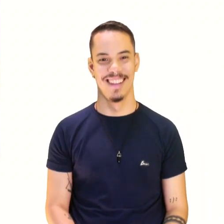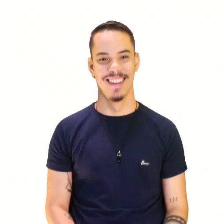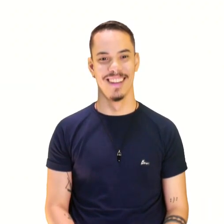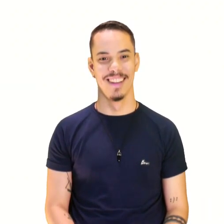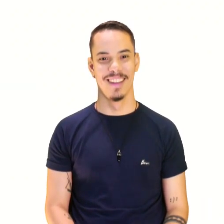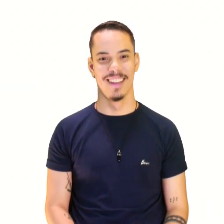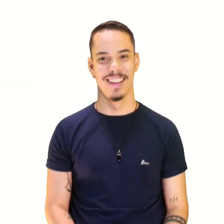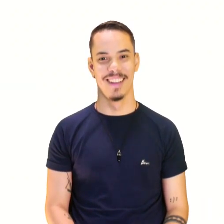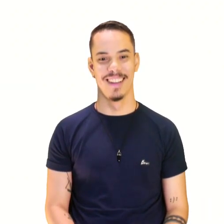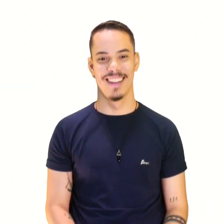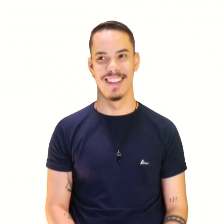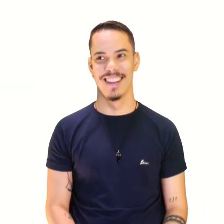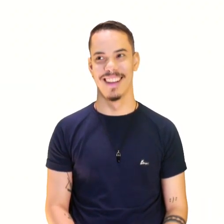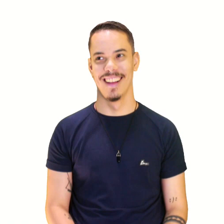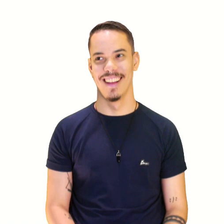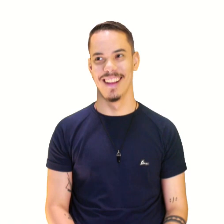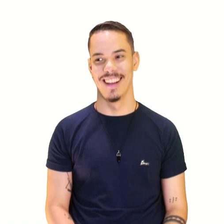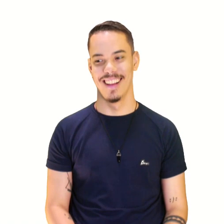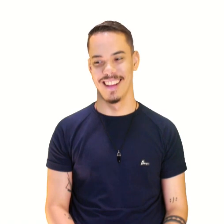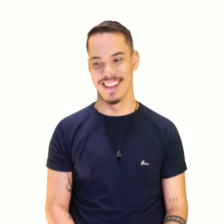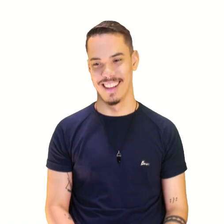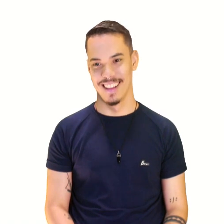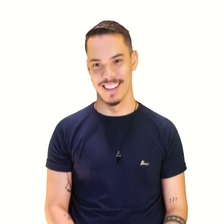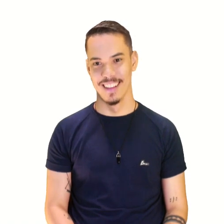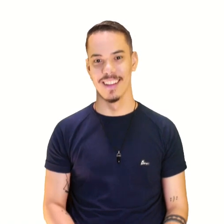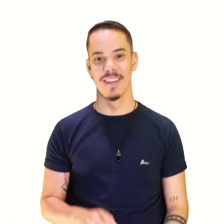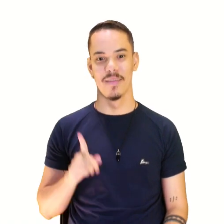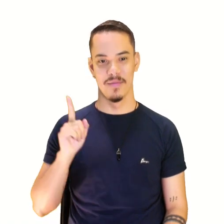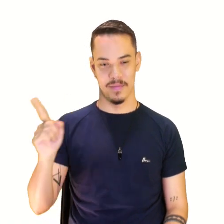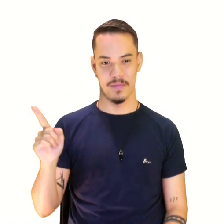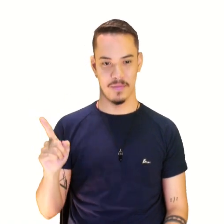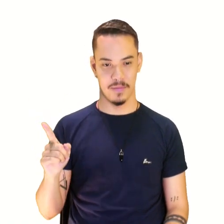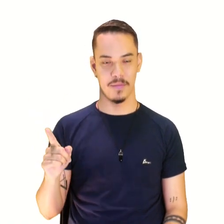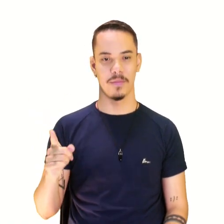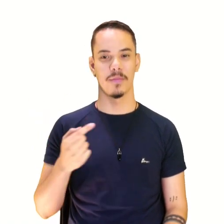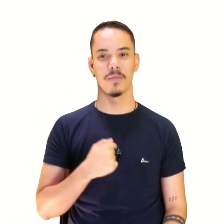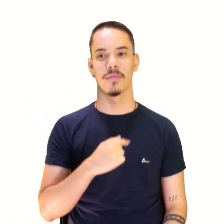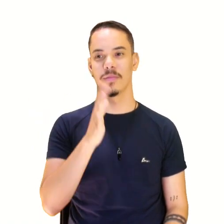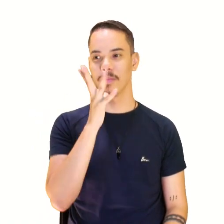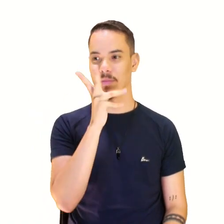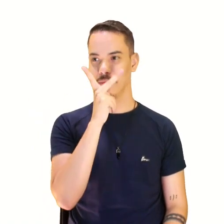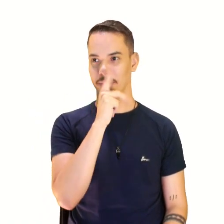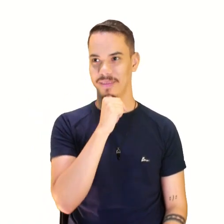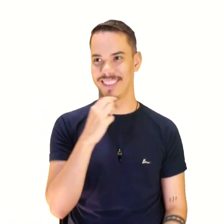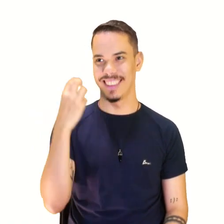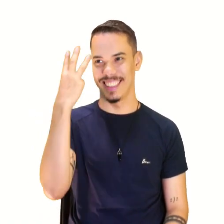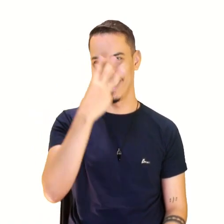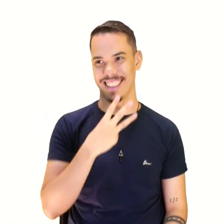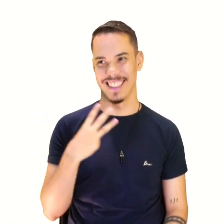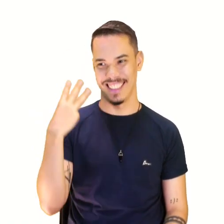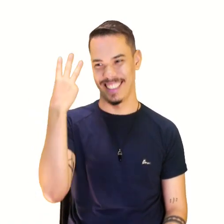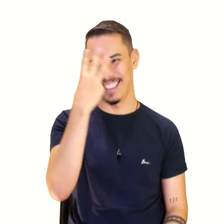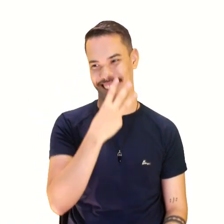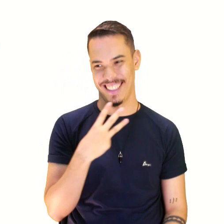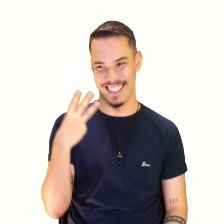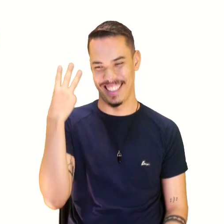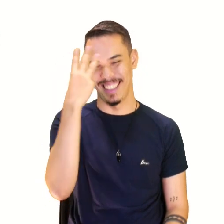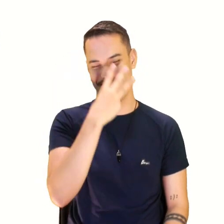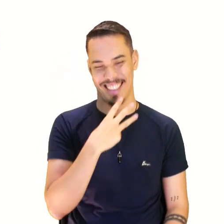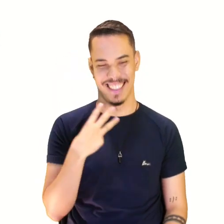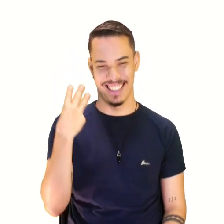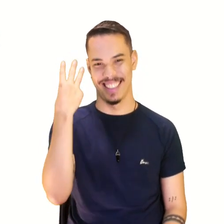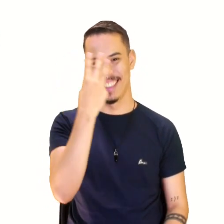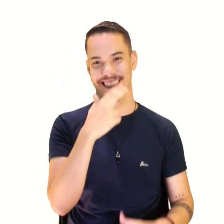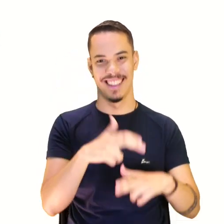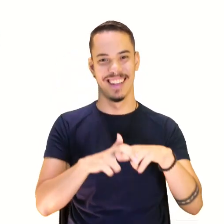Uou! Meu Jesus! O negócio foi louco. Isso. Não, eu demoro 3 horas para chegar na escola. Isso